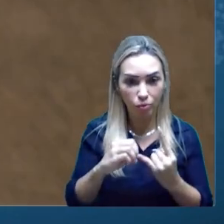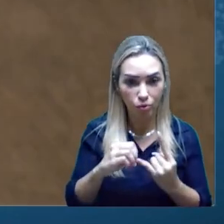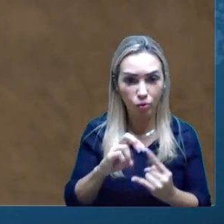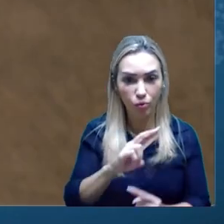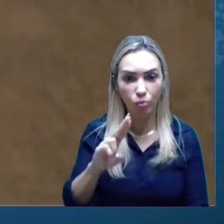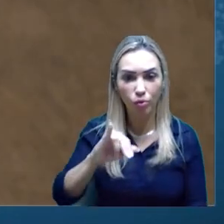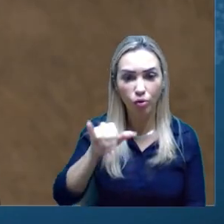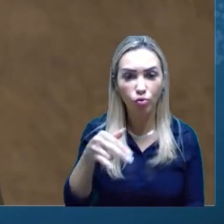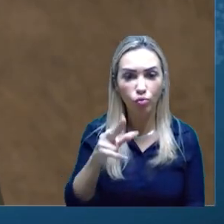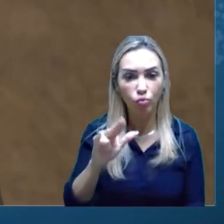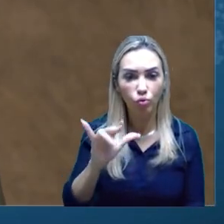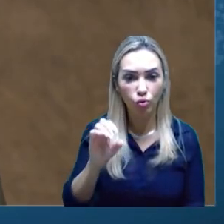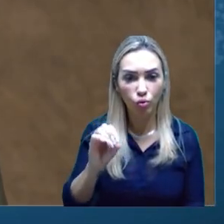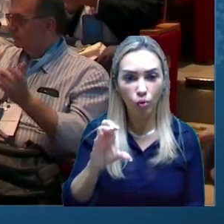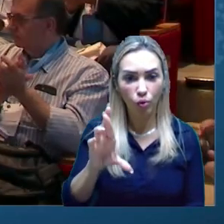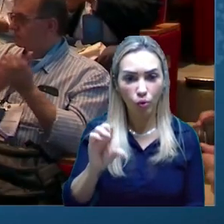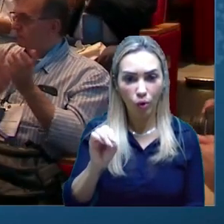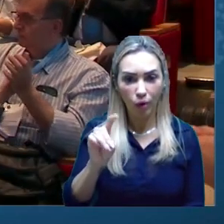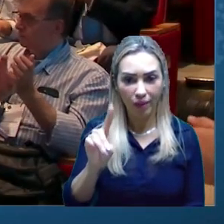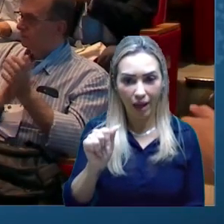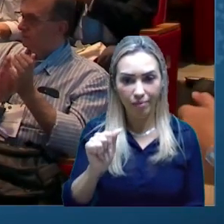Croda.